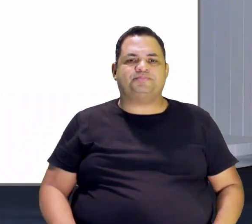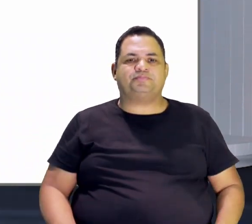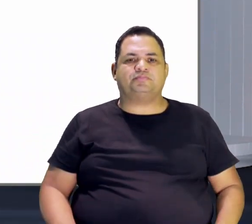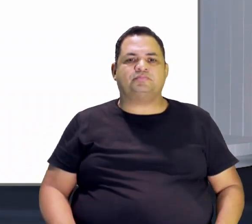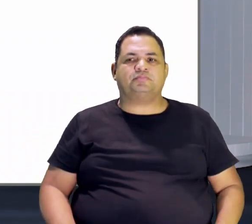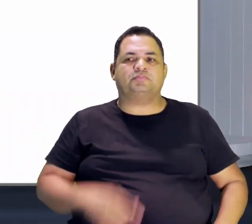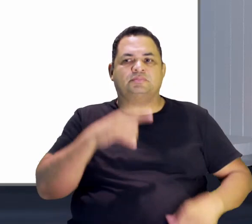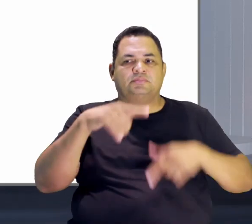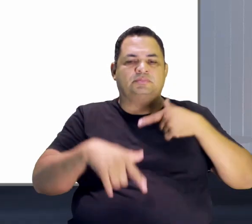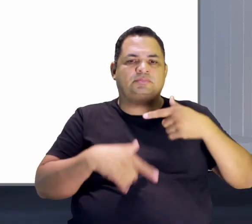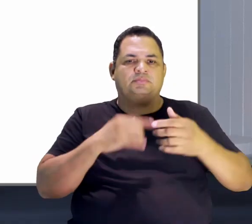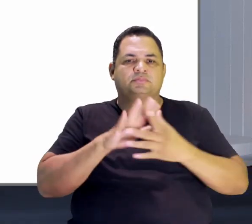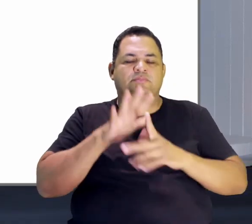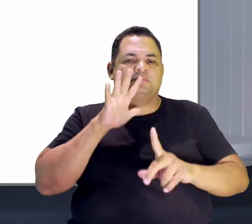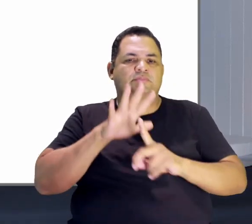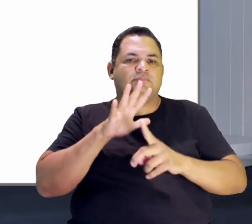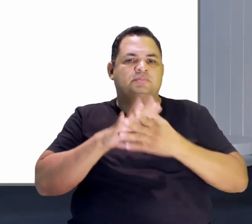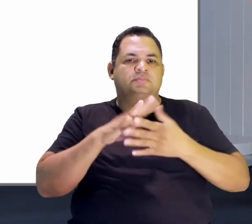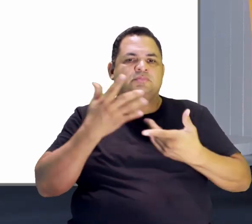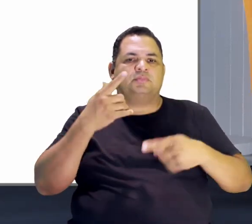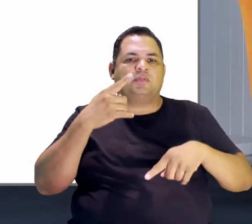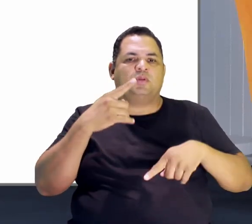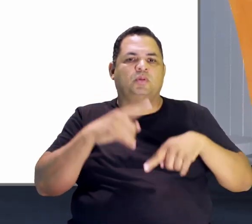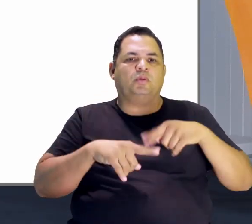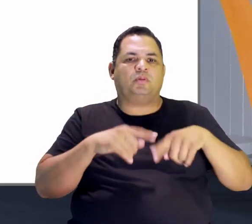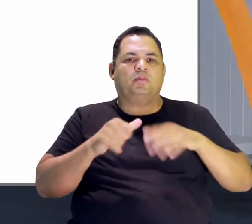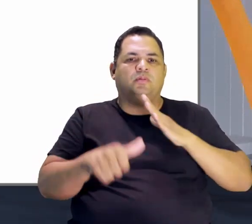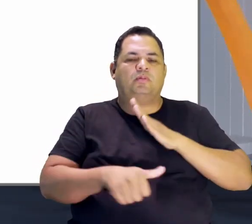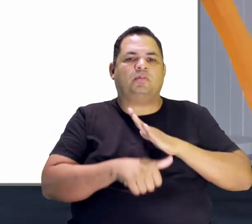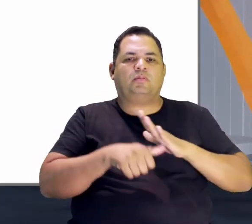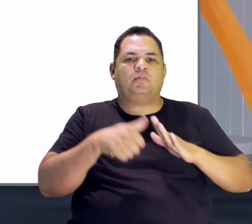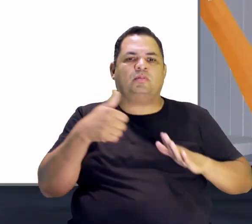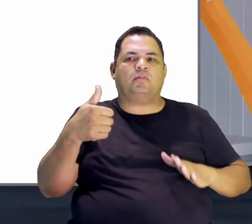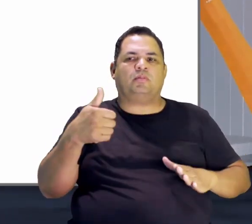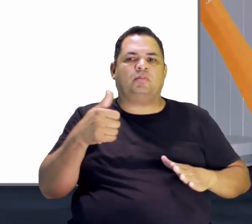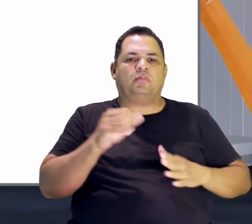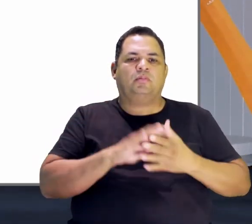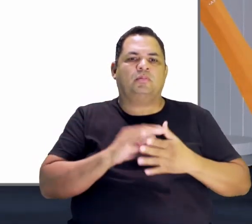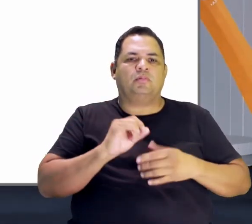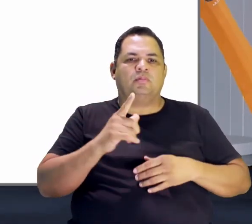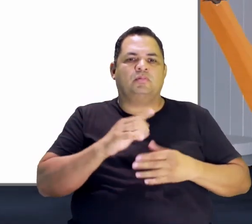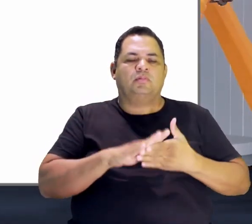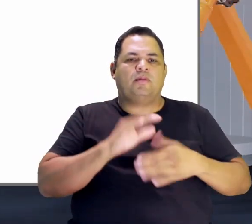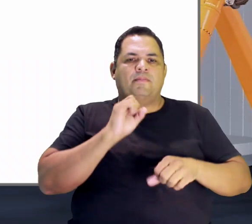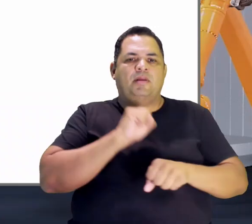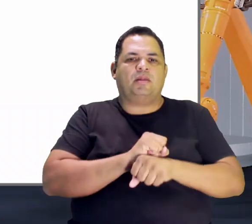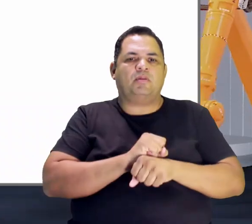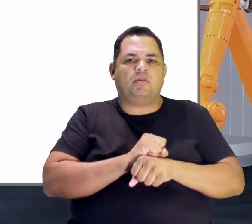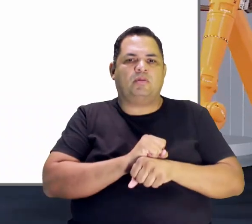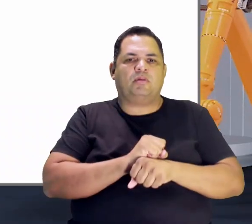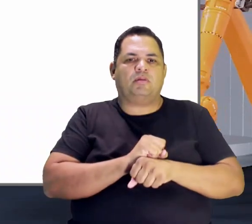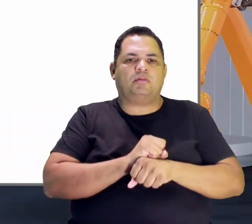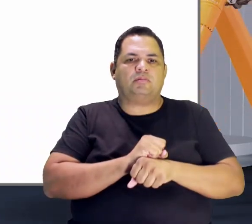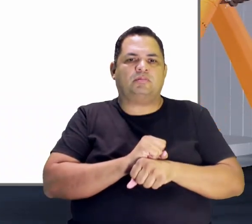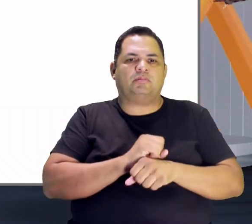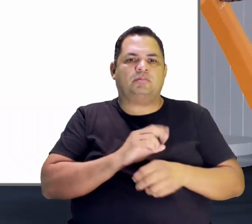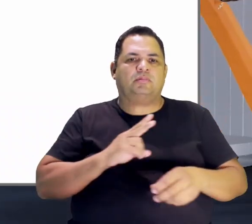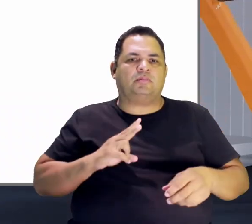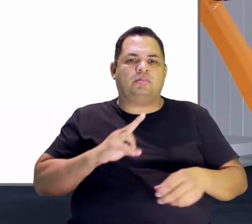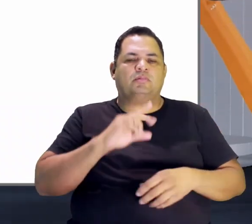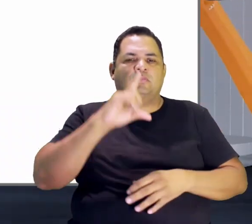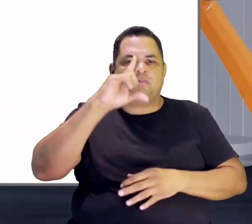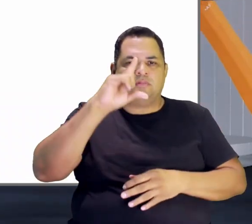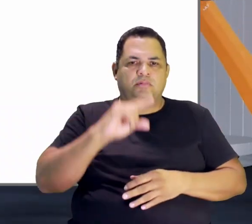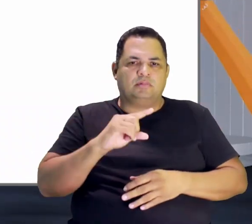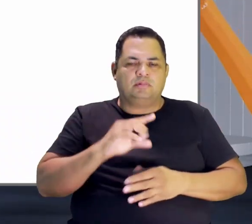está agindo no corpo. Aí o que ela está fazendo? Primeiro o corpo aumentou a velocidade, tirou do repouso e aumentou. Aquela outra força estava